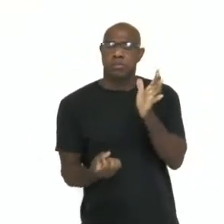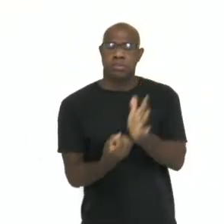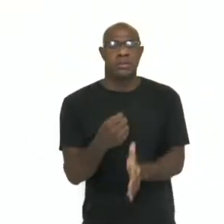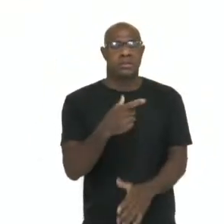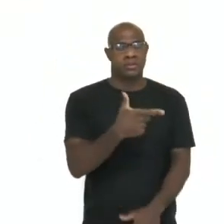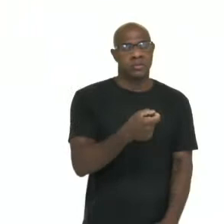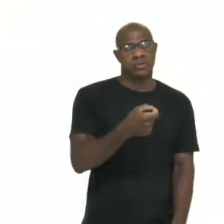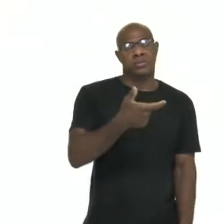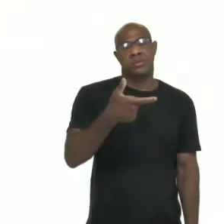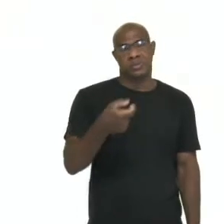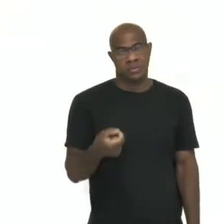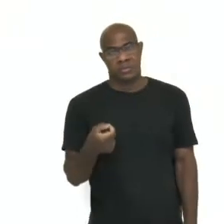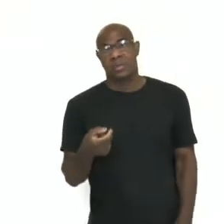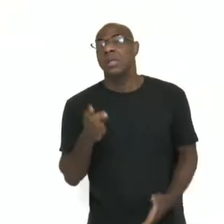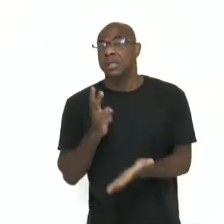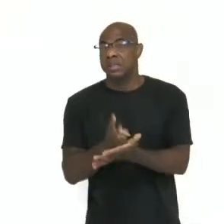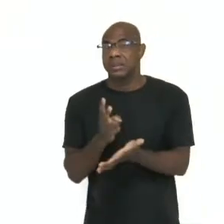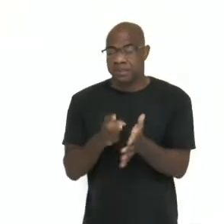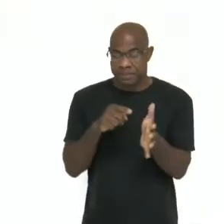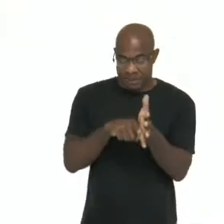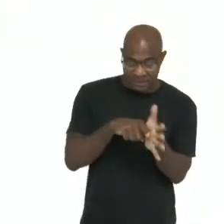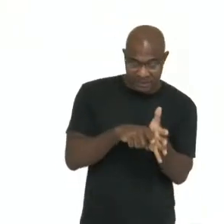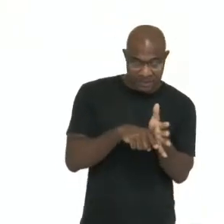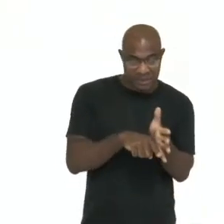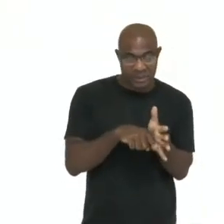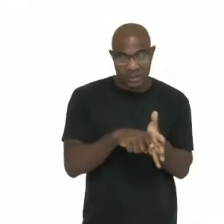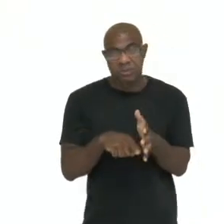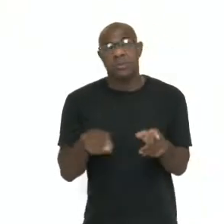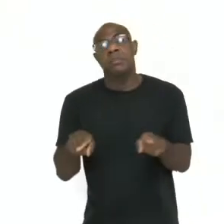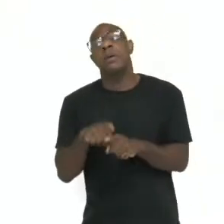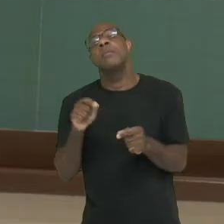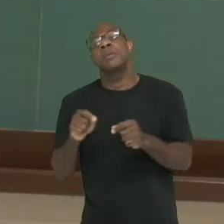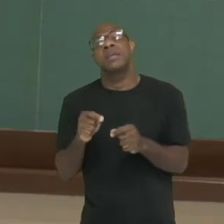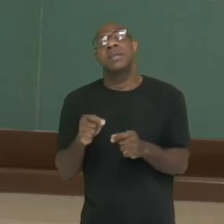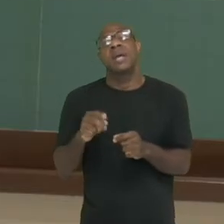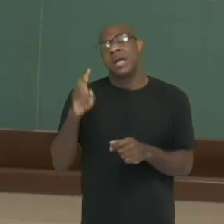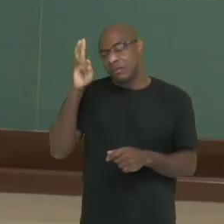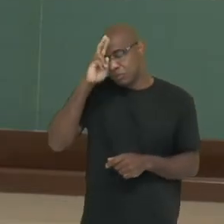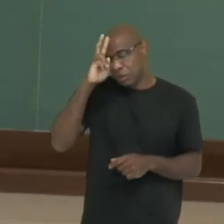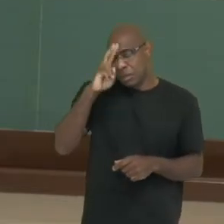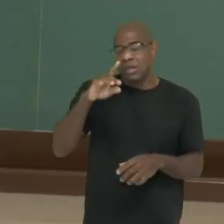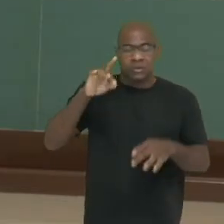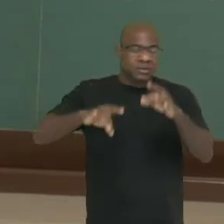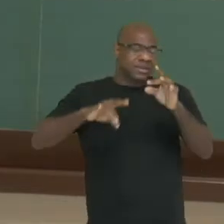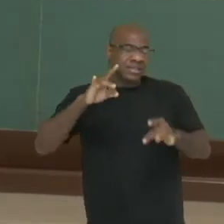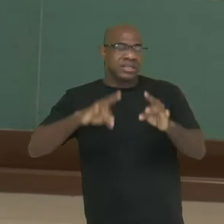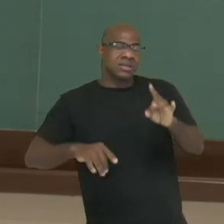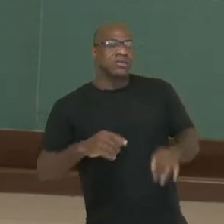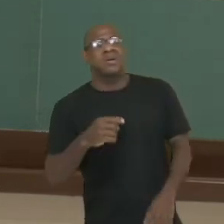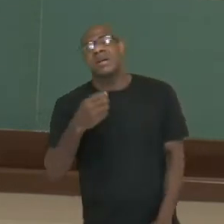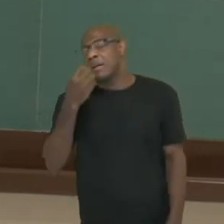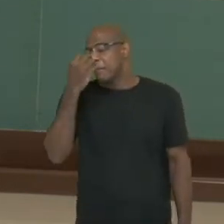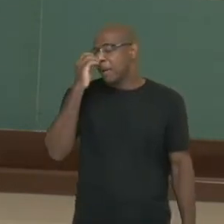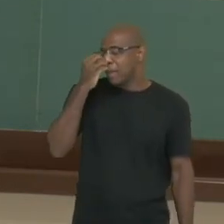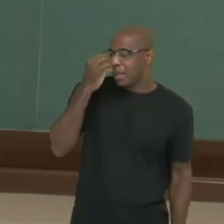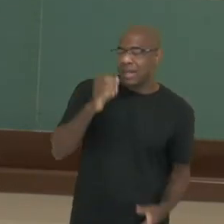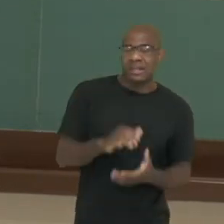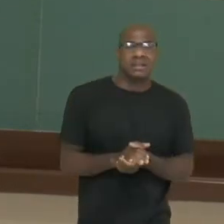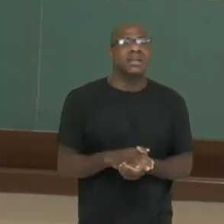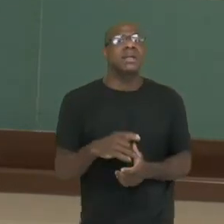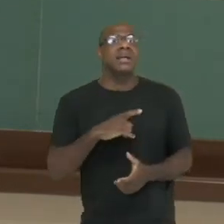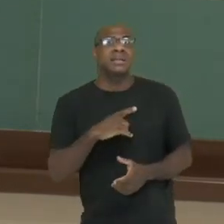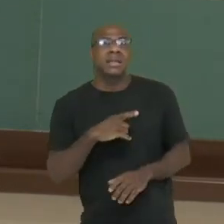continua pesquisando a linguagem do circo e a arte do palhaço. Então, o circo ali muito presente, trazendo, né, na rua